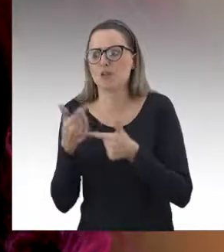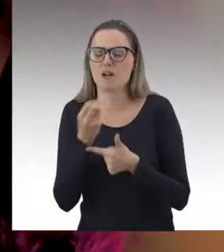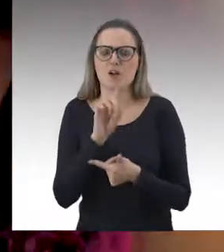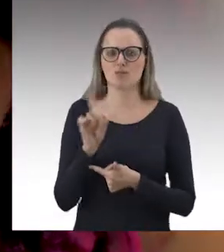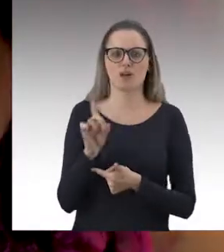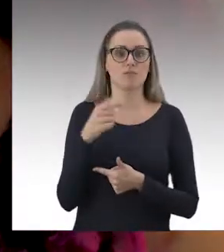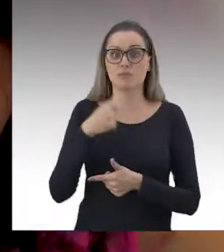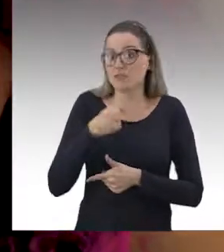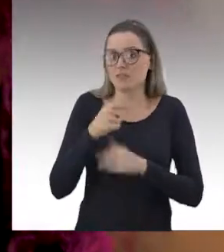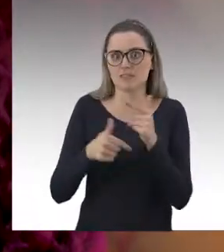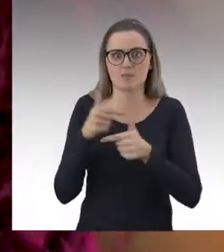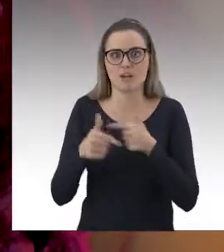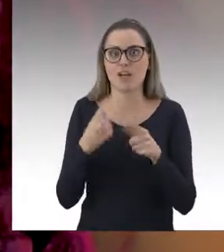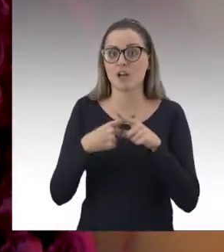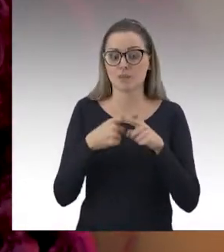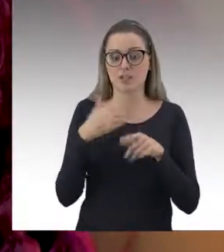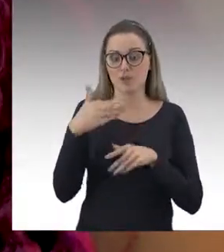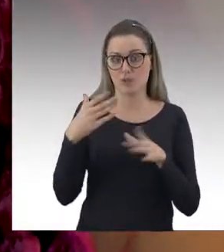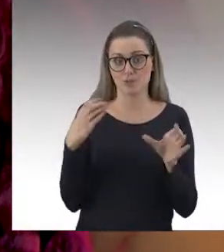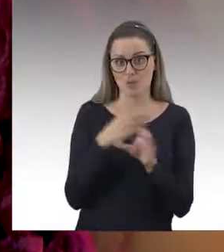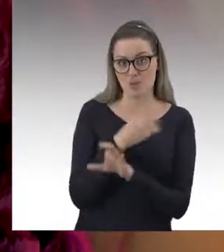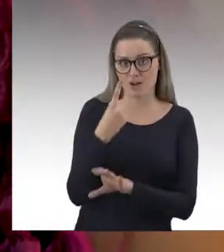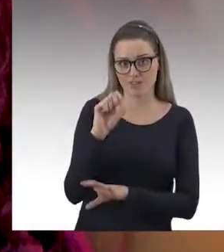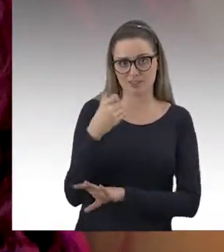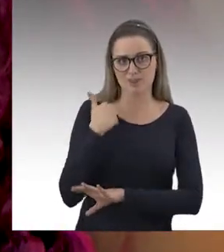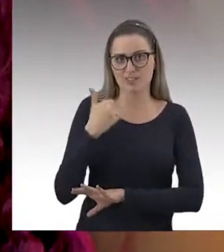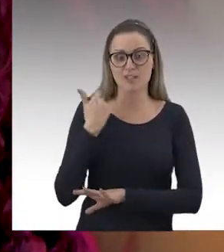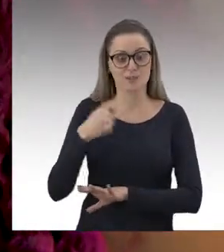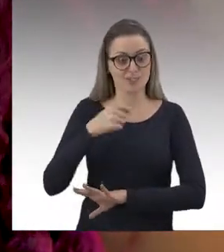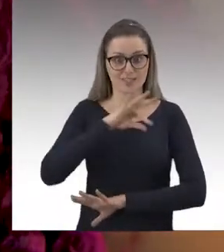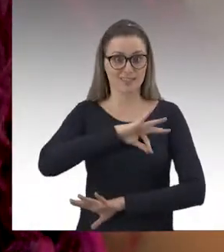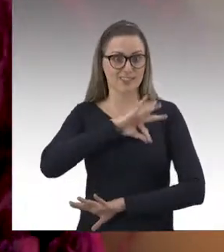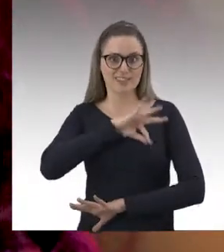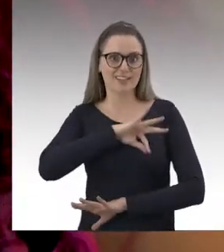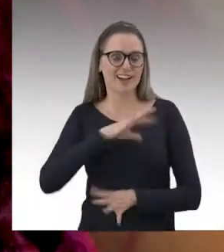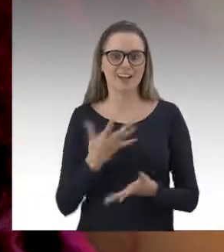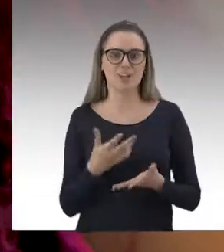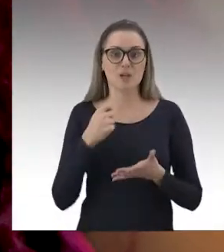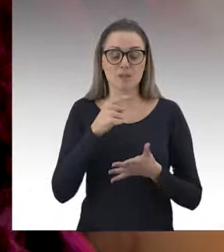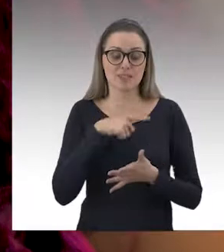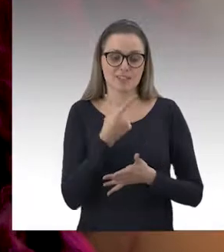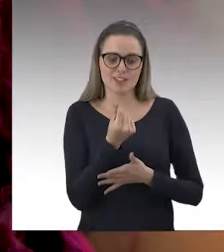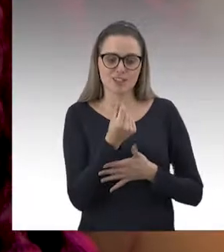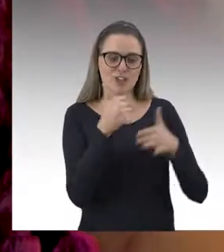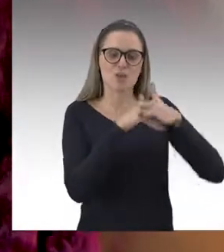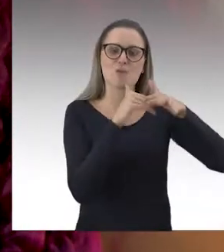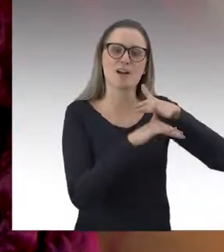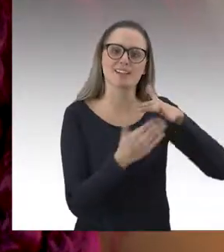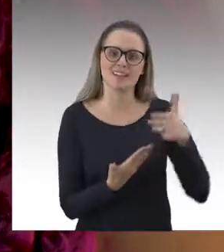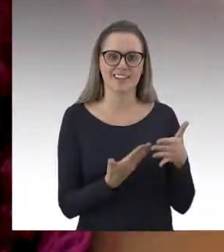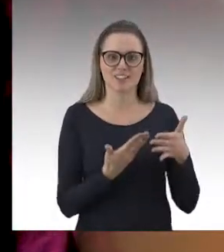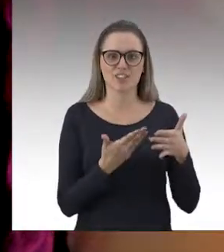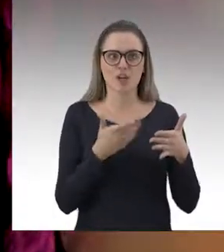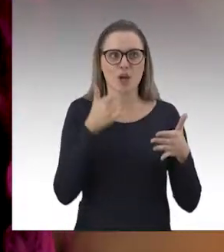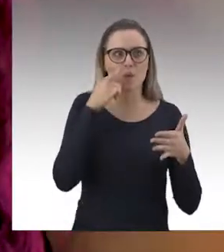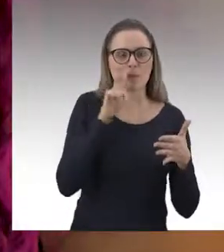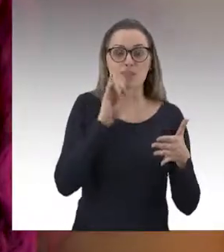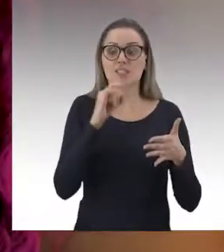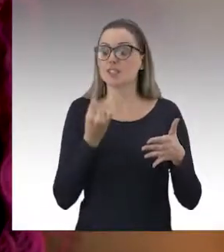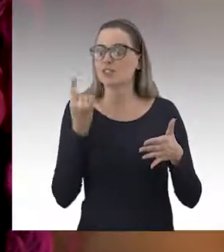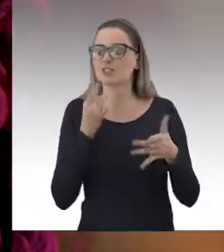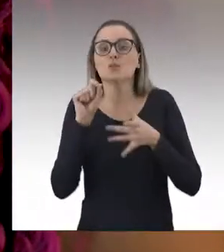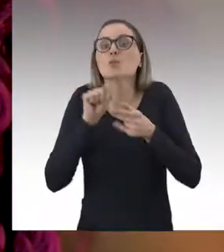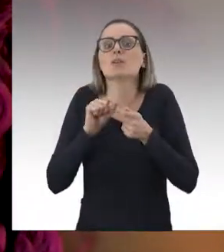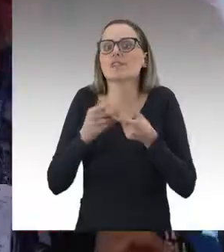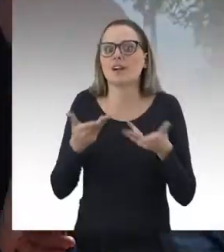que trabalhar. Porque quando tu forma 18 anos, tu tem que ter uma renda, alguma coisa guardada, um dinheiro guardado pra... Se tu é sozinho, o que que tu